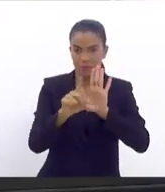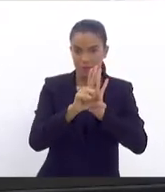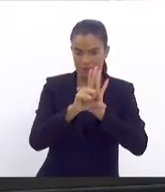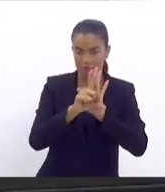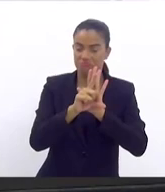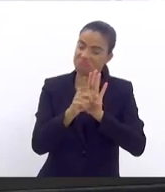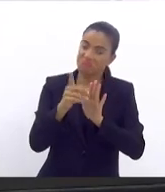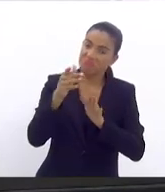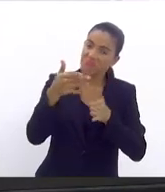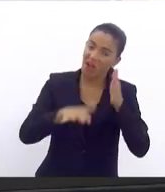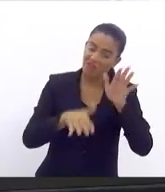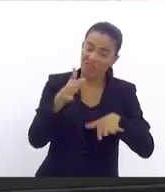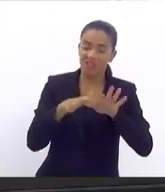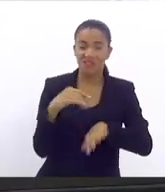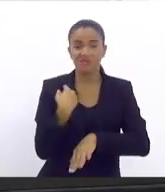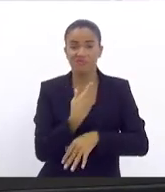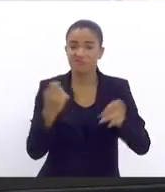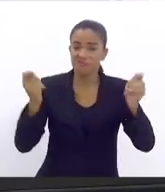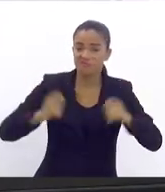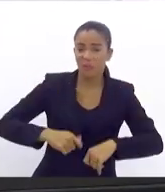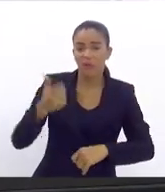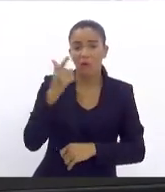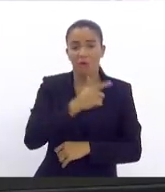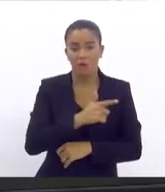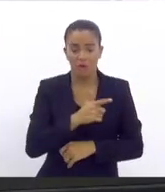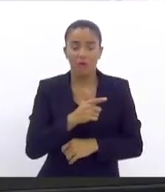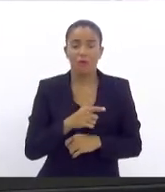né, talvez a gente possa, né,